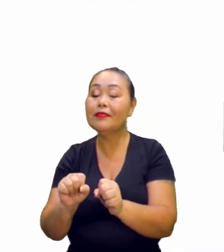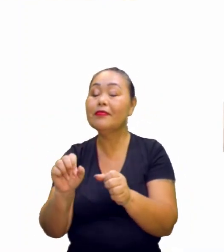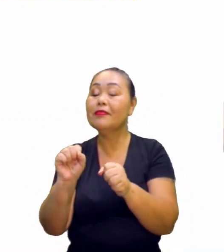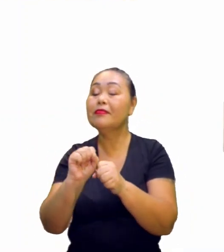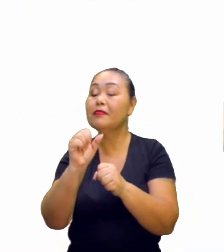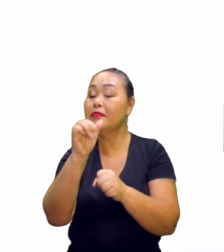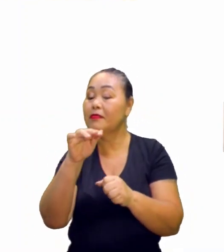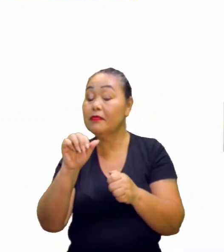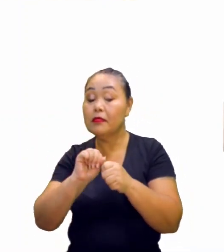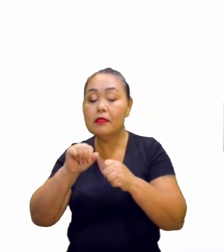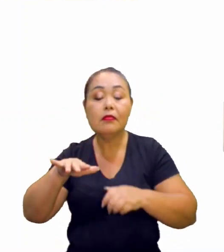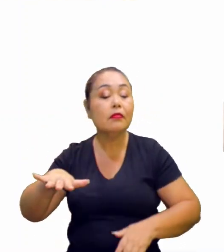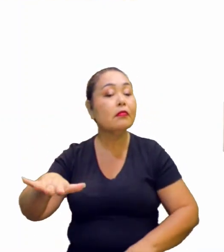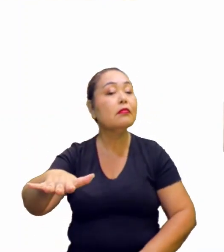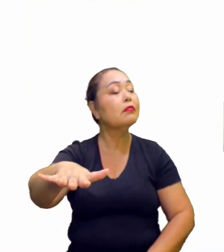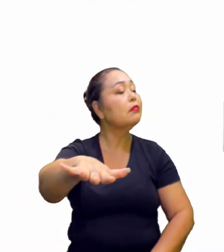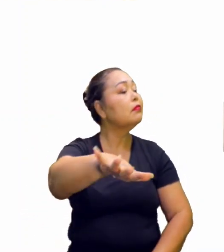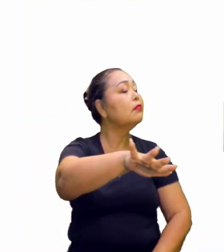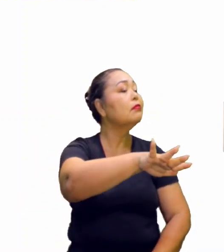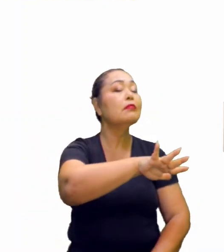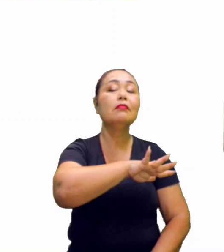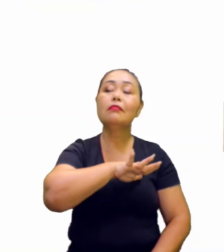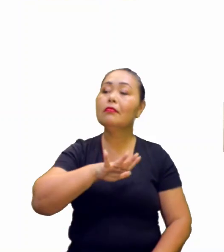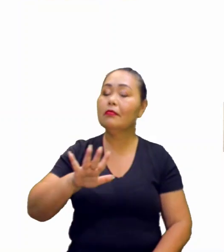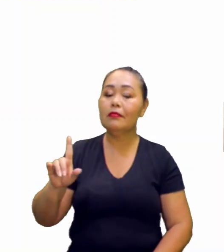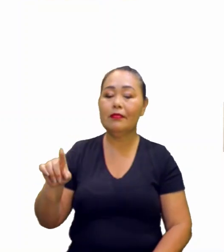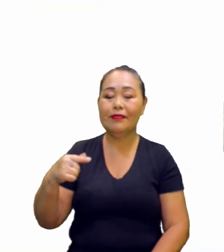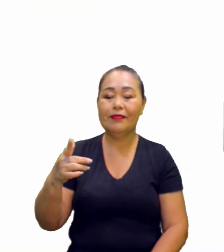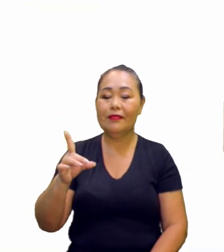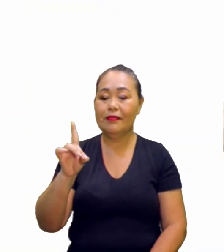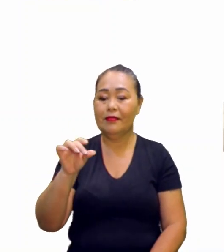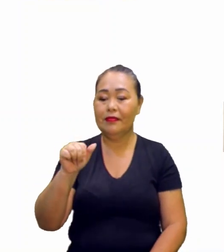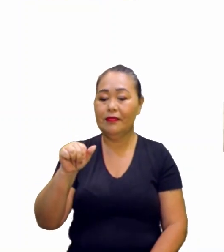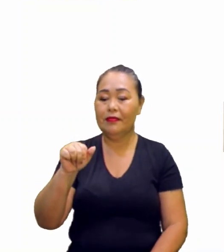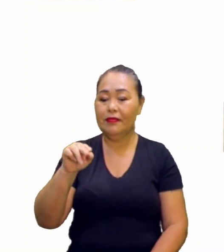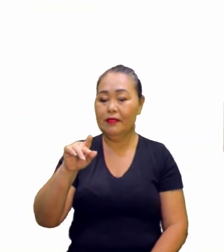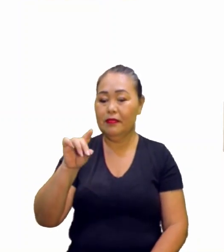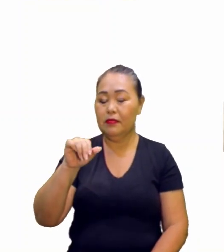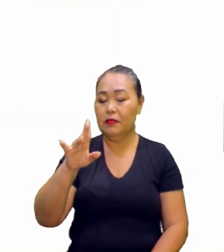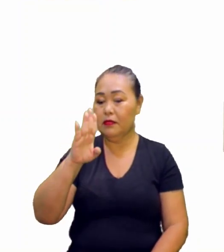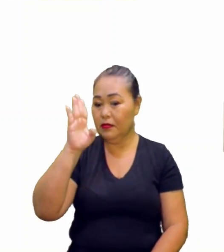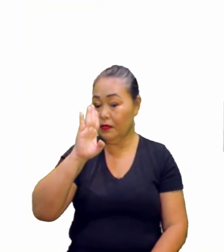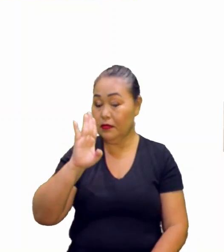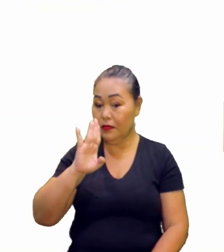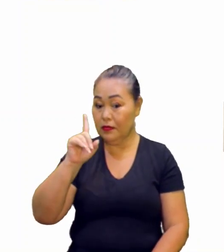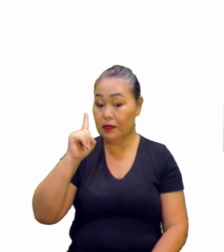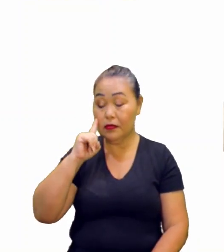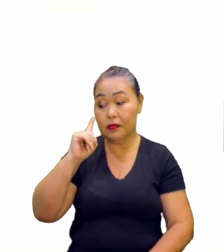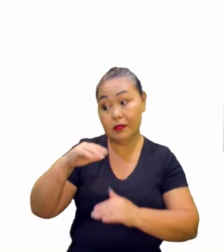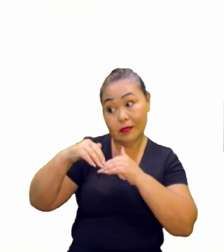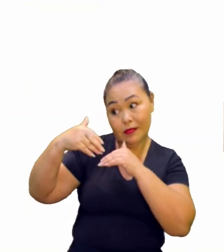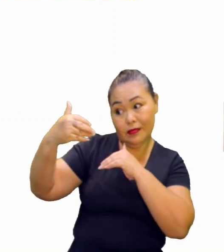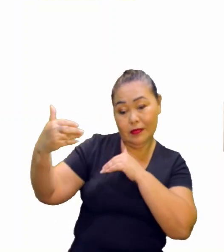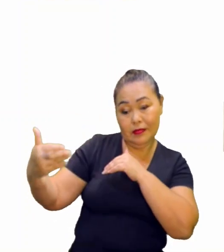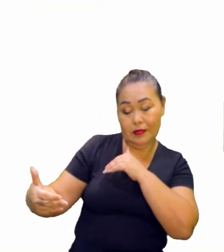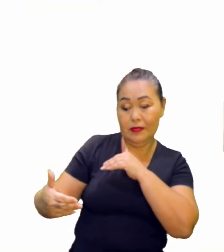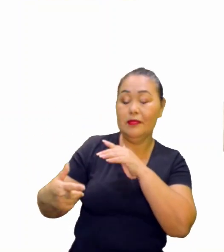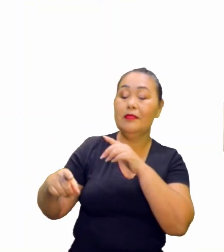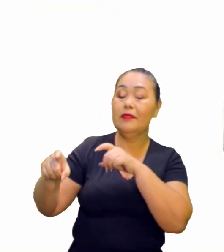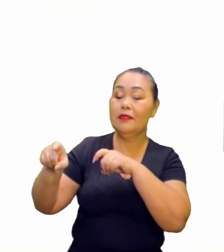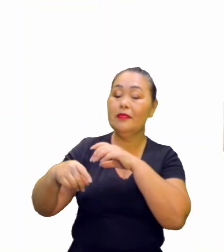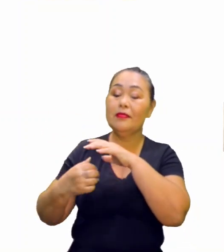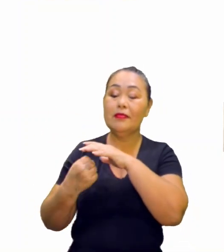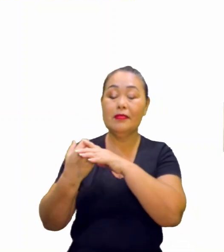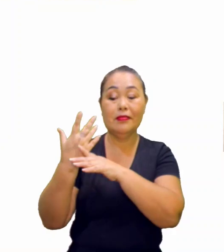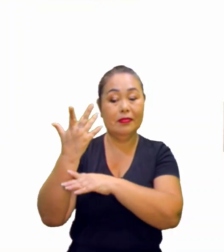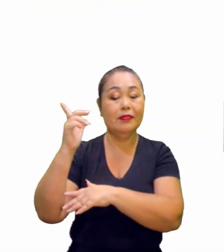ambiente que eu posso ver, né? A Dani Brasil gosta muito de falar isso, que é o quintal agroflorestal. Pois é,